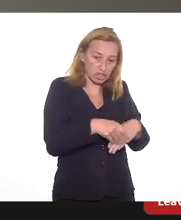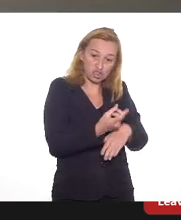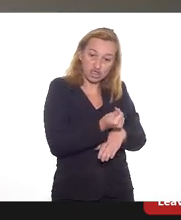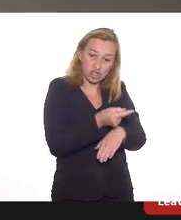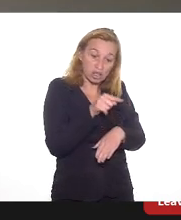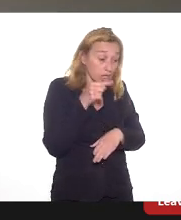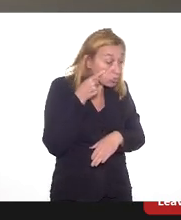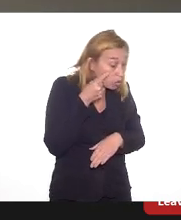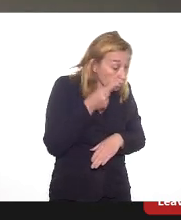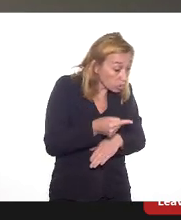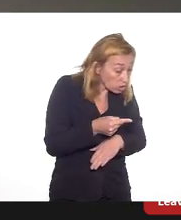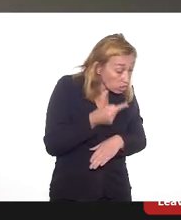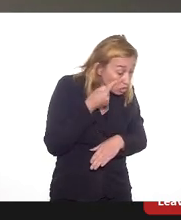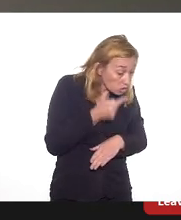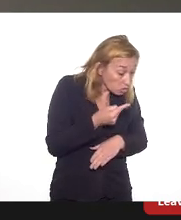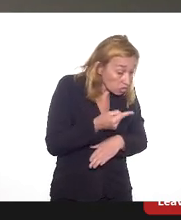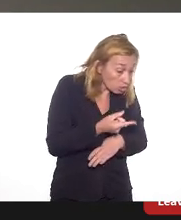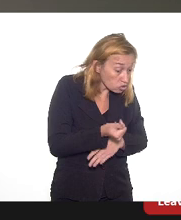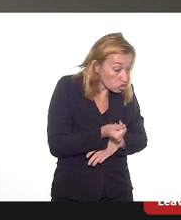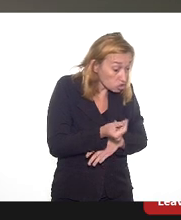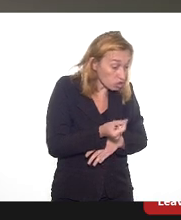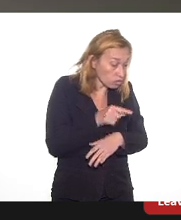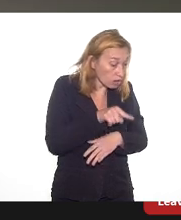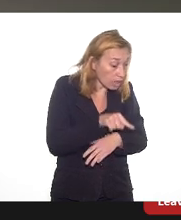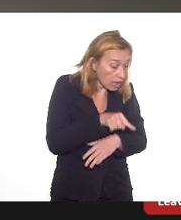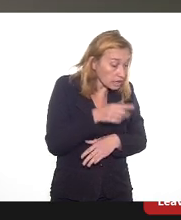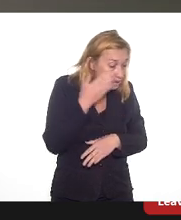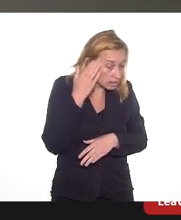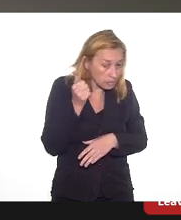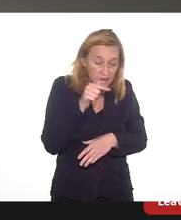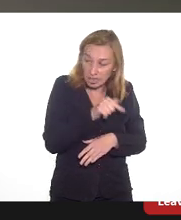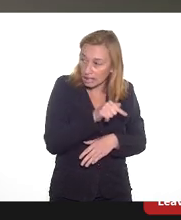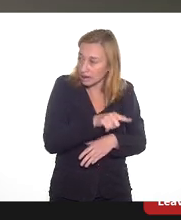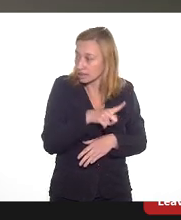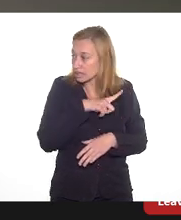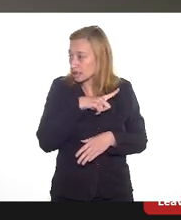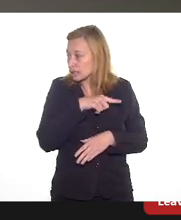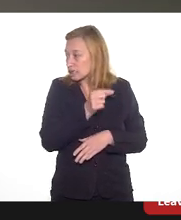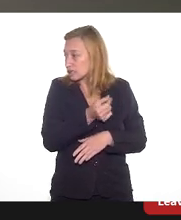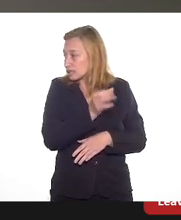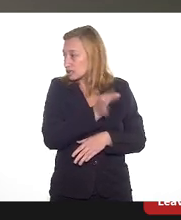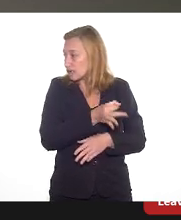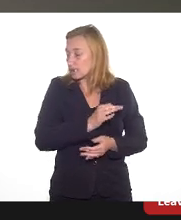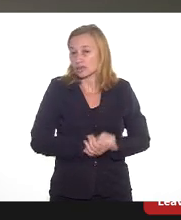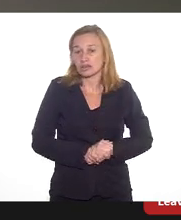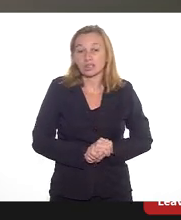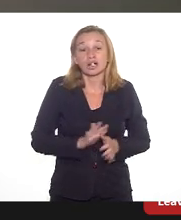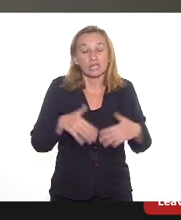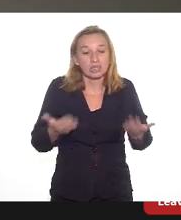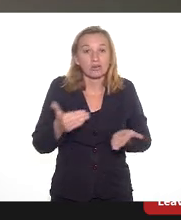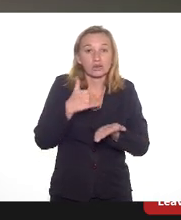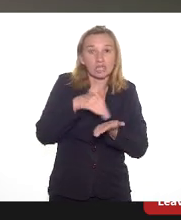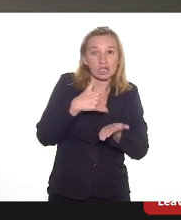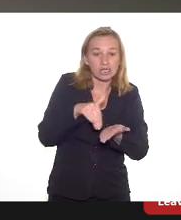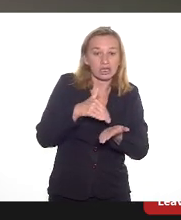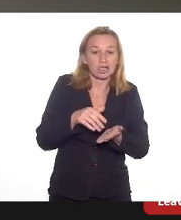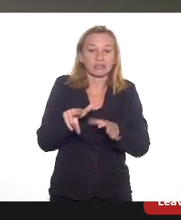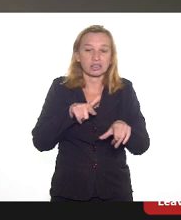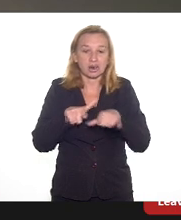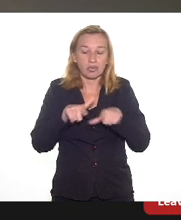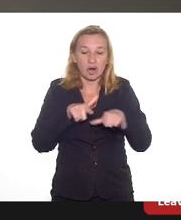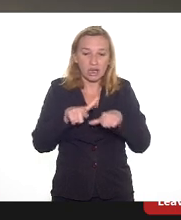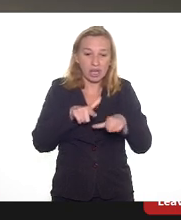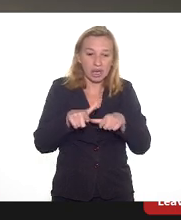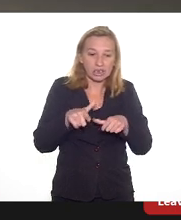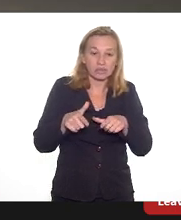daquela situação que foi obtida e resultou no que a gente está hoje. Então, o secretário a gente tem trabalhado aqui